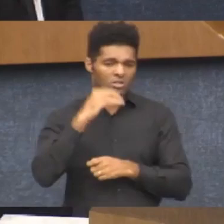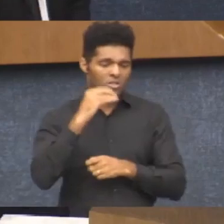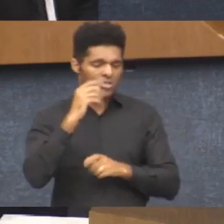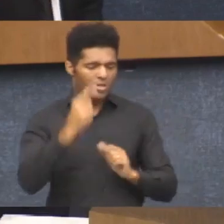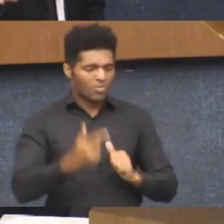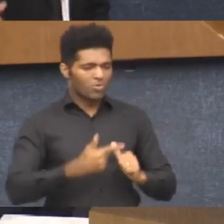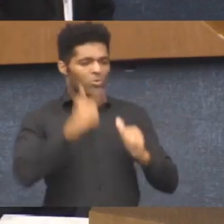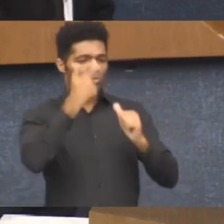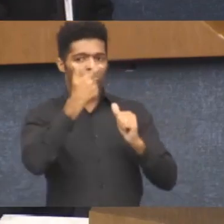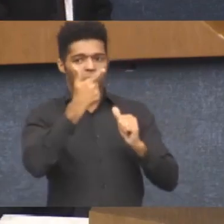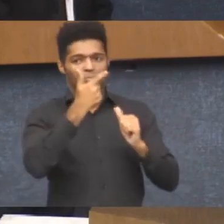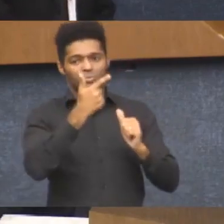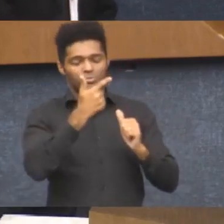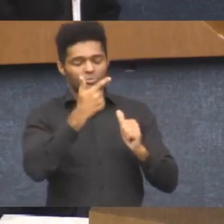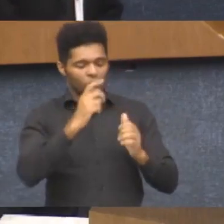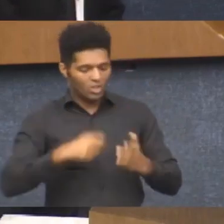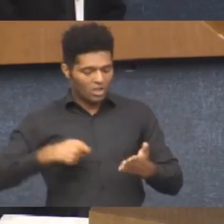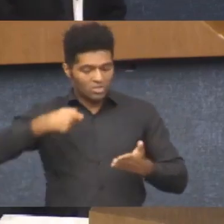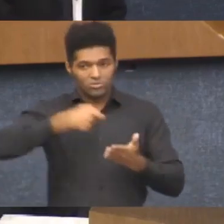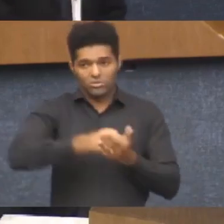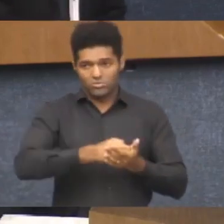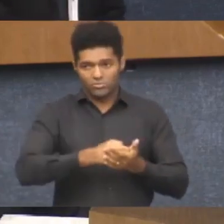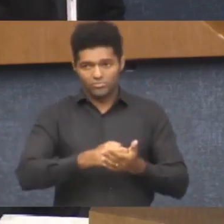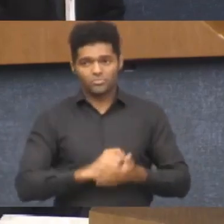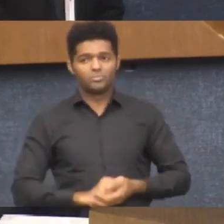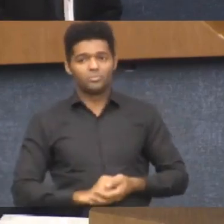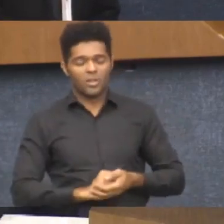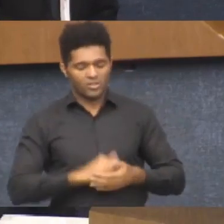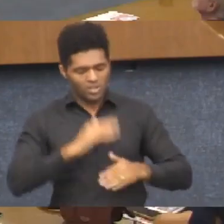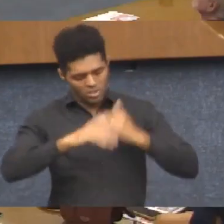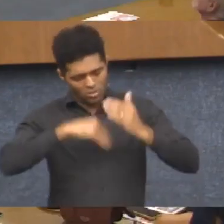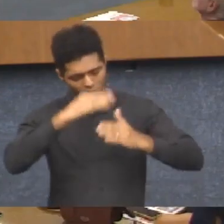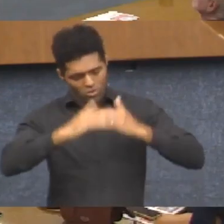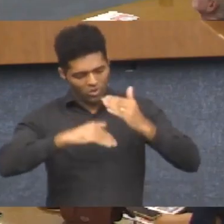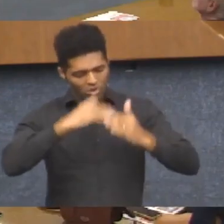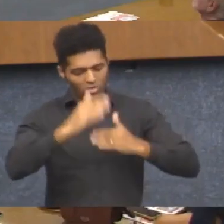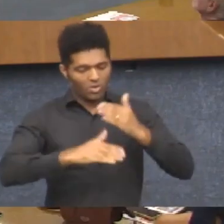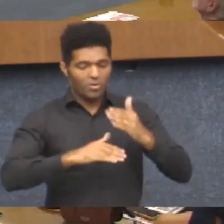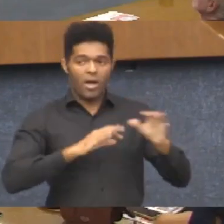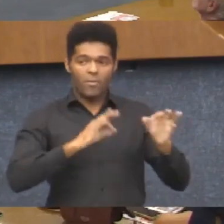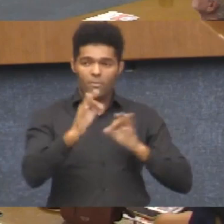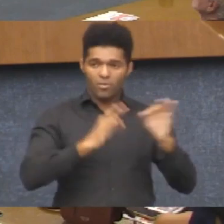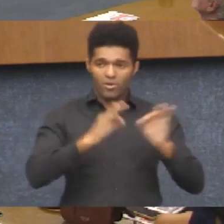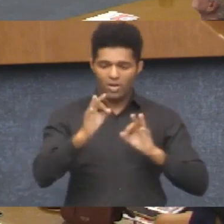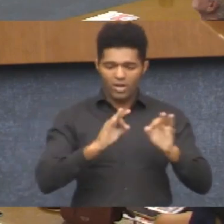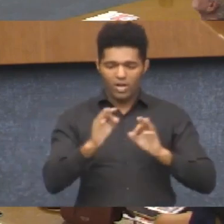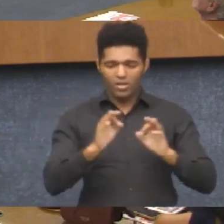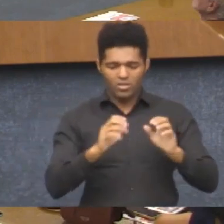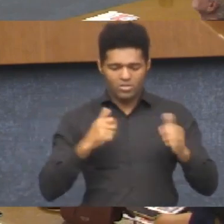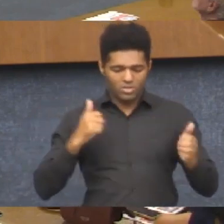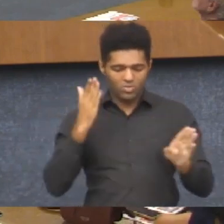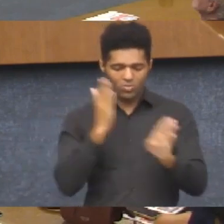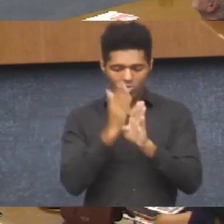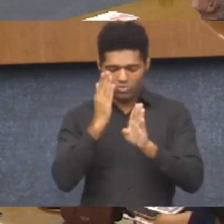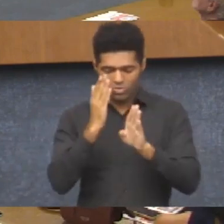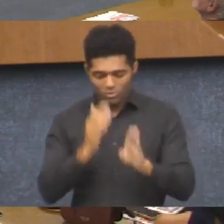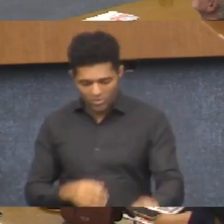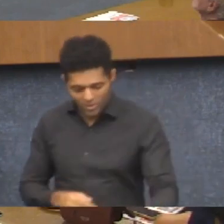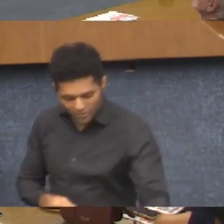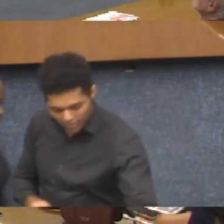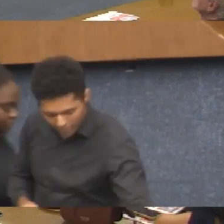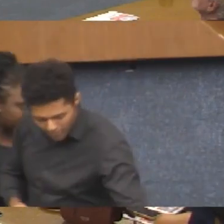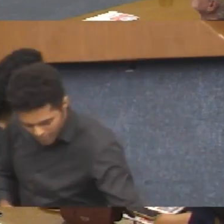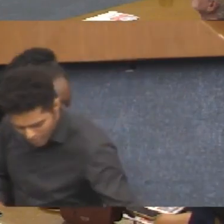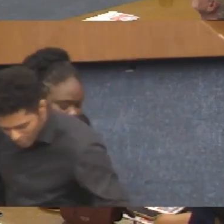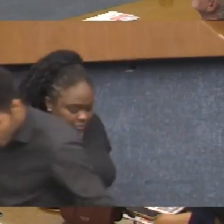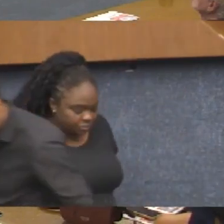piloto, uma experiência de resistência, digamos assim, ela tem crescido. Para preparar esse encontro, nós descobrimos que nós já